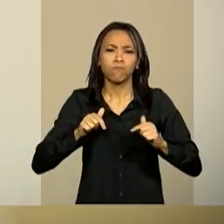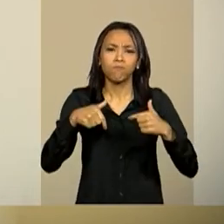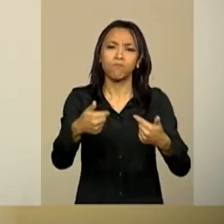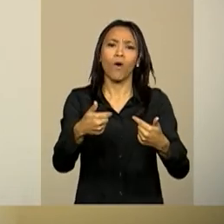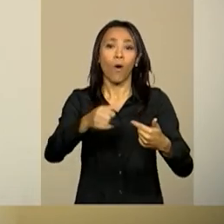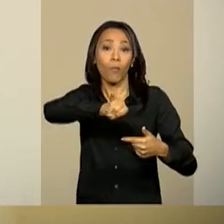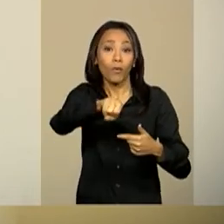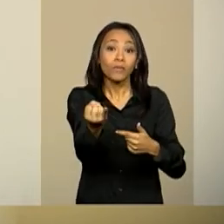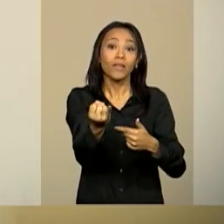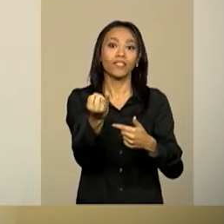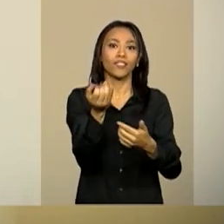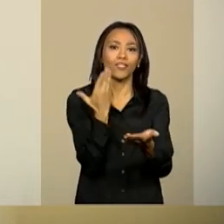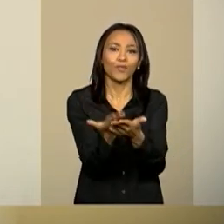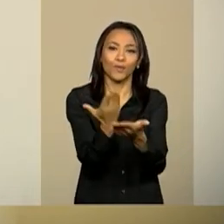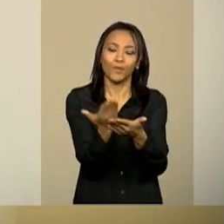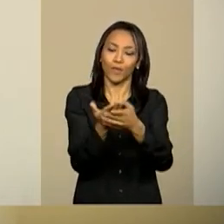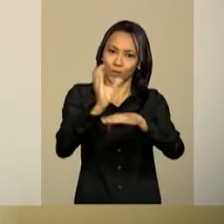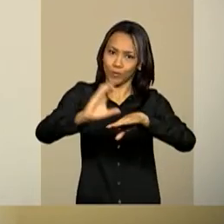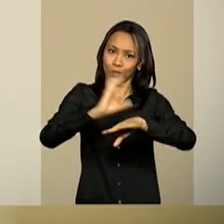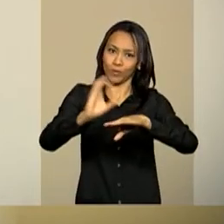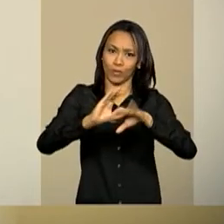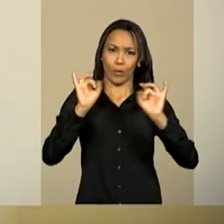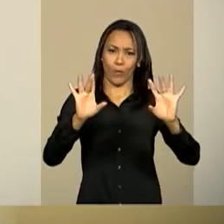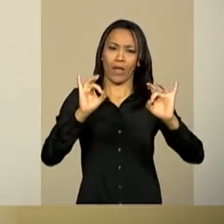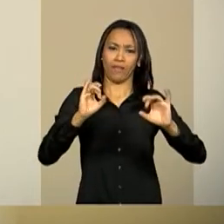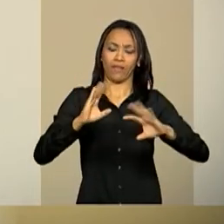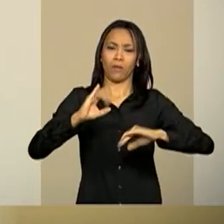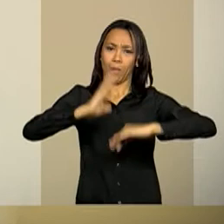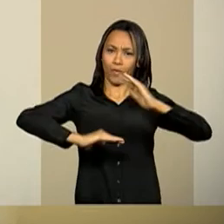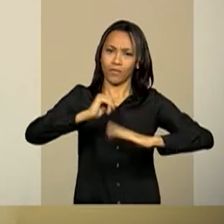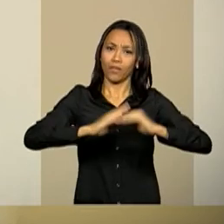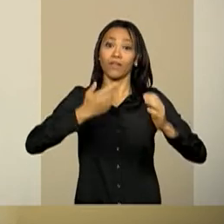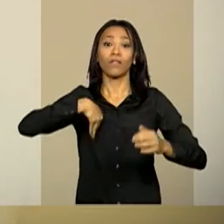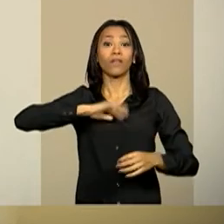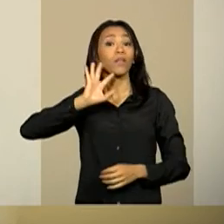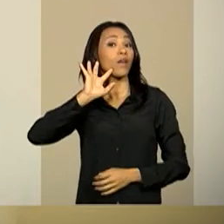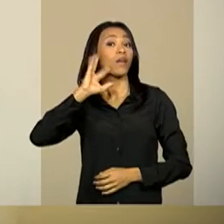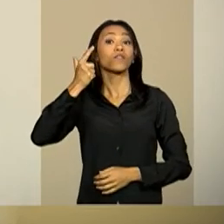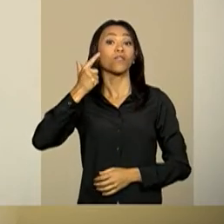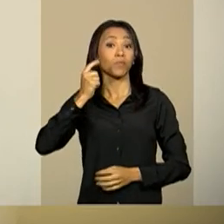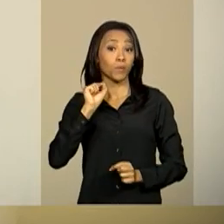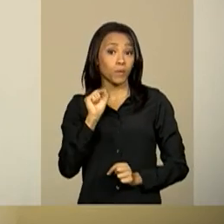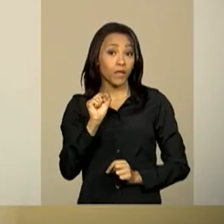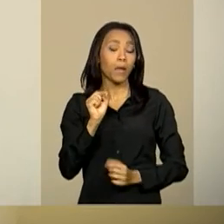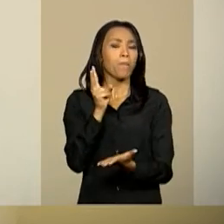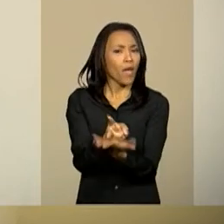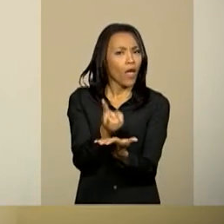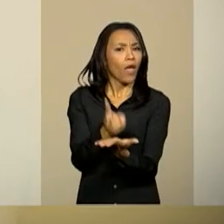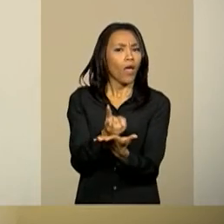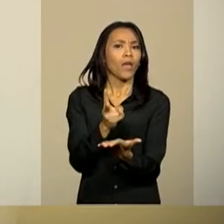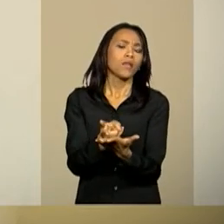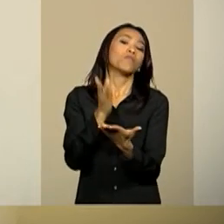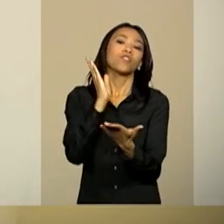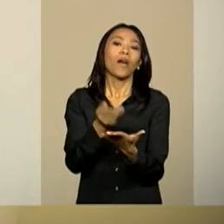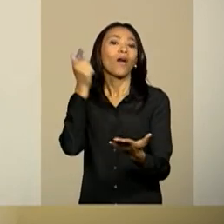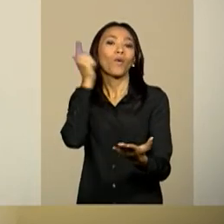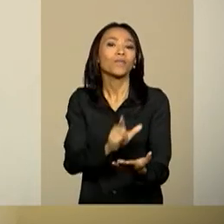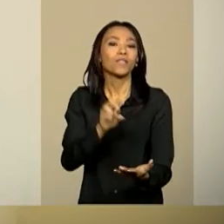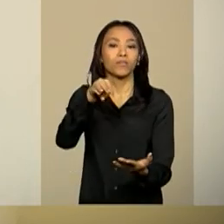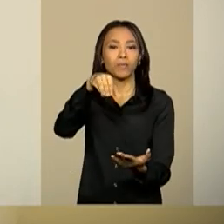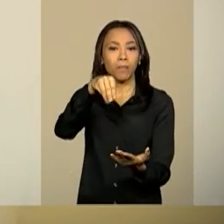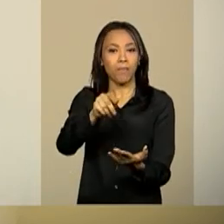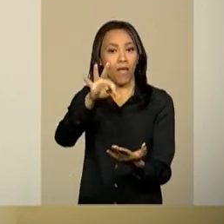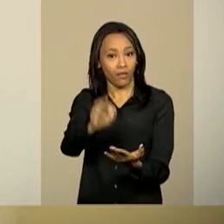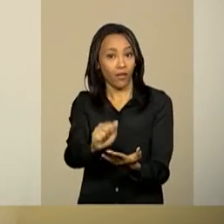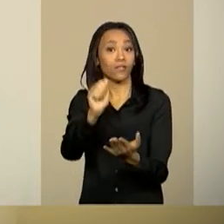oportunidade de fazer os cursos de qualificação profissional Luciano que nós decidimos mesmo já tendo alcançado a meta